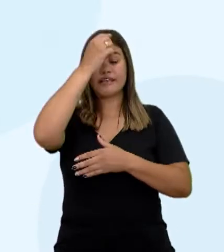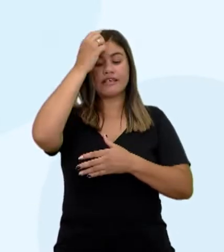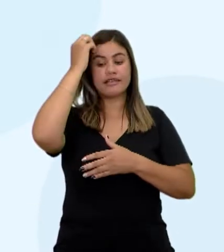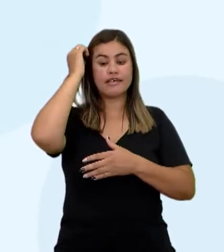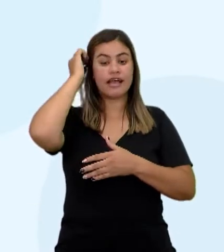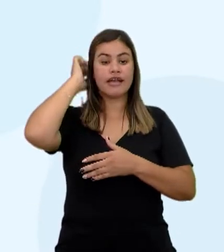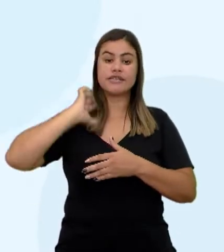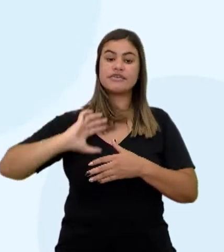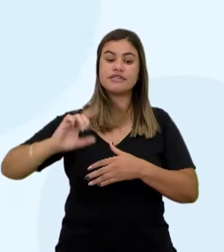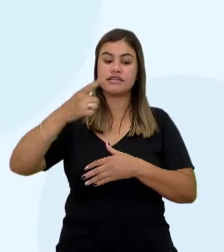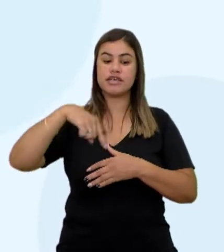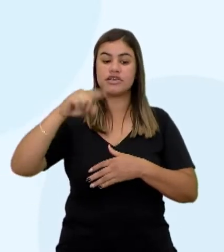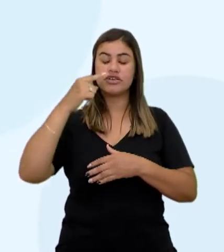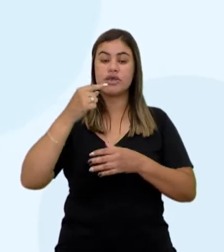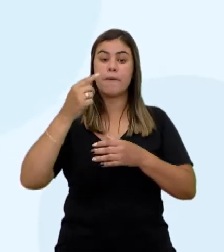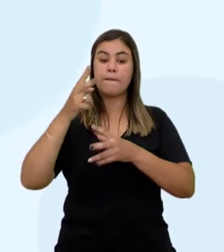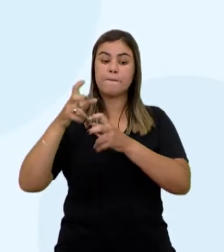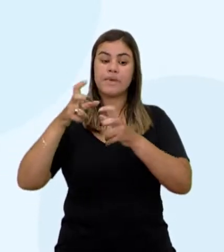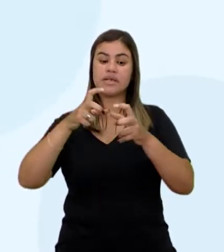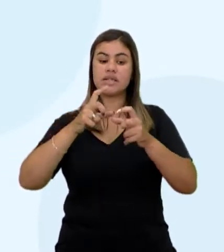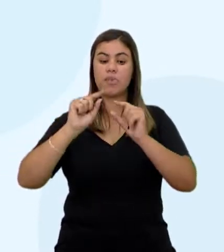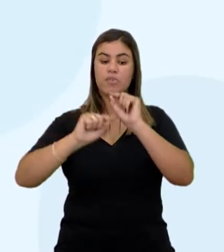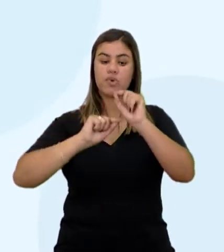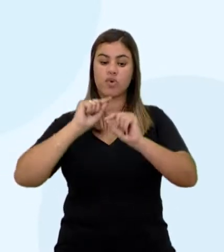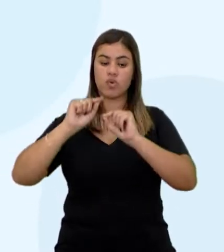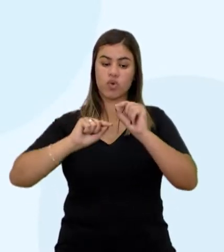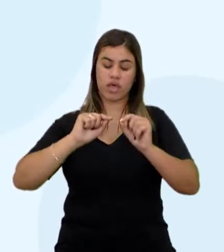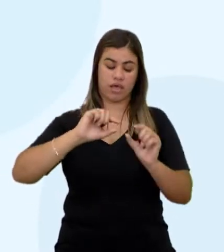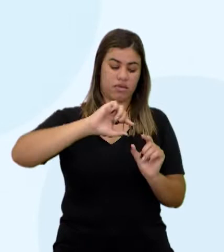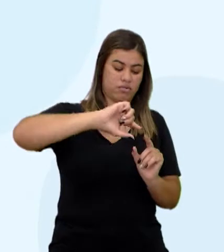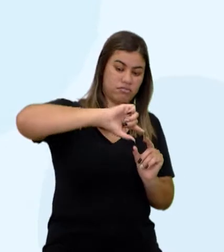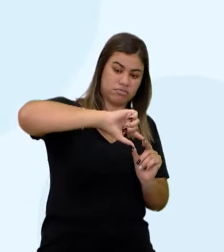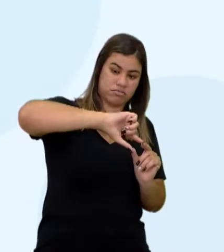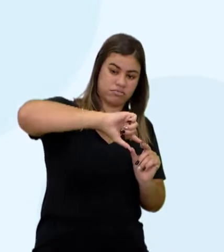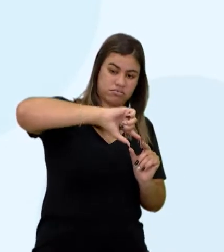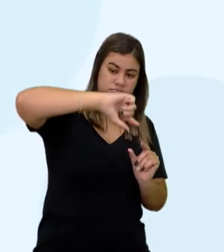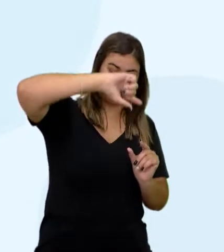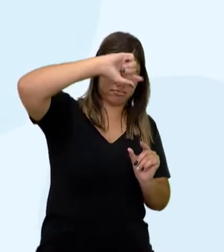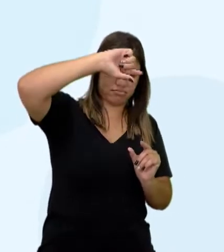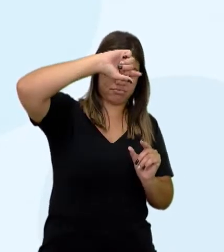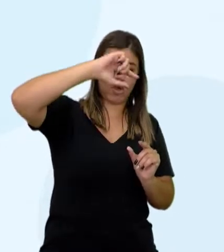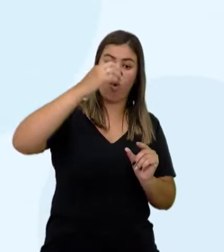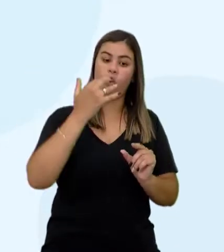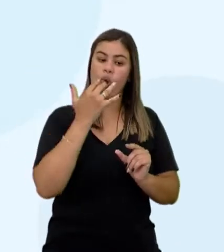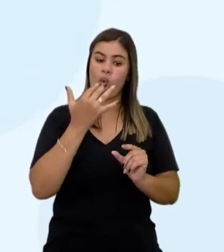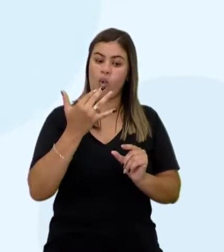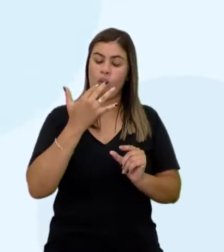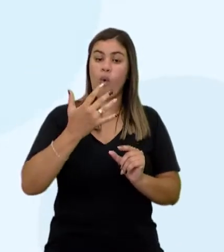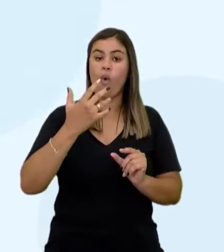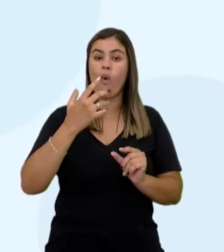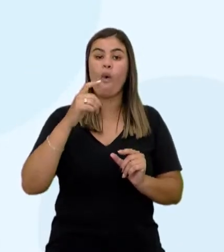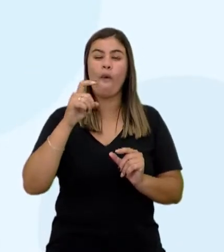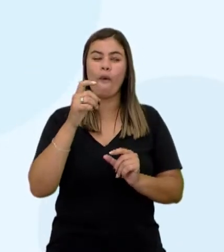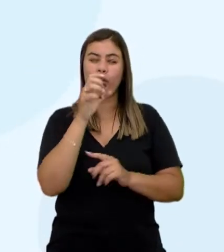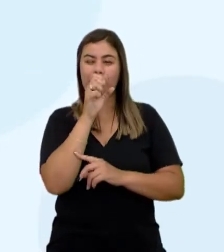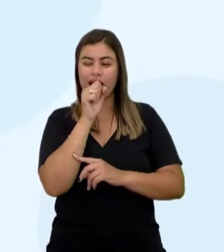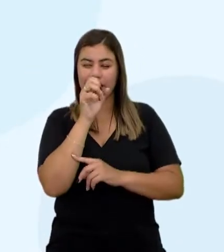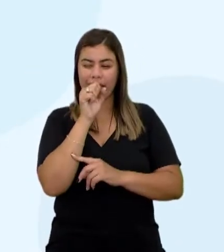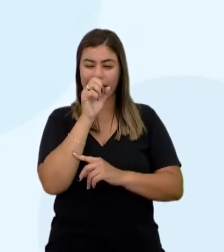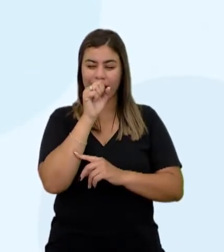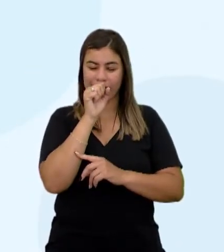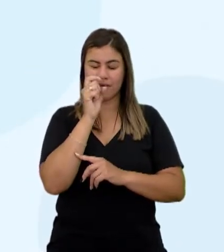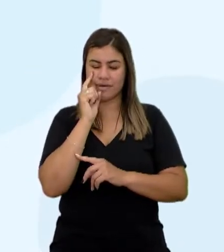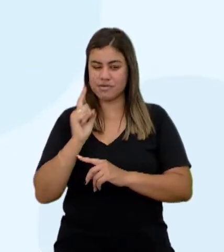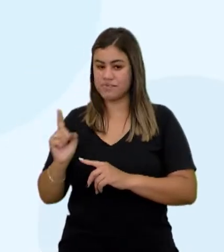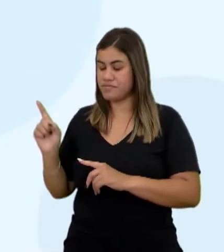3 primeiros éons, que são aí o Adiano, o Arqueano, né, e o Proterozoico, fazem parte aí do que